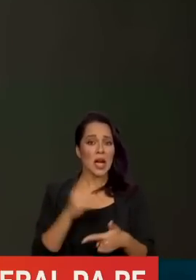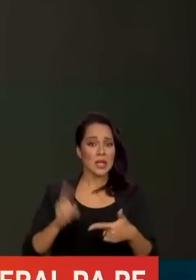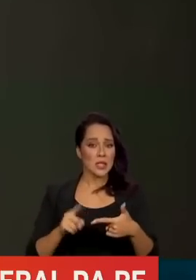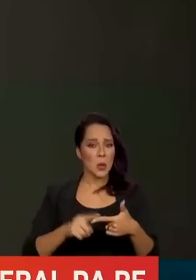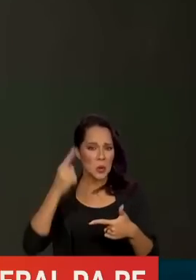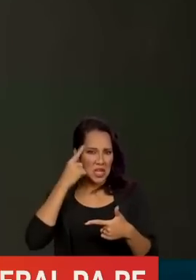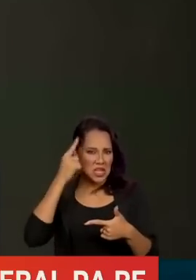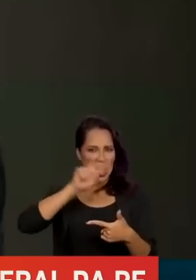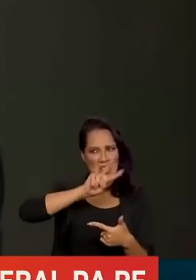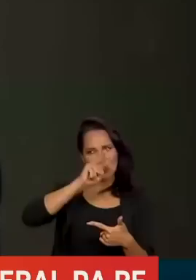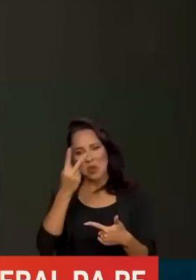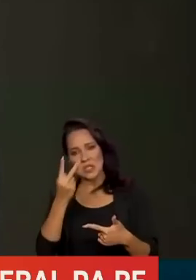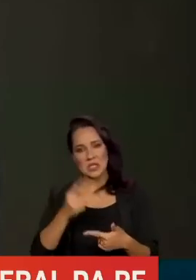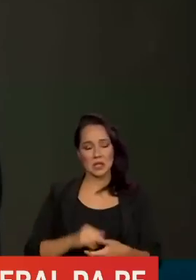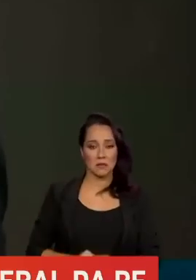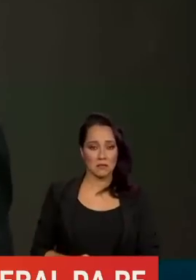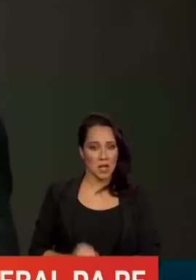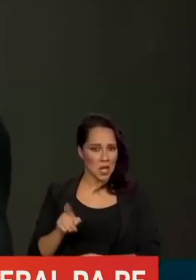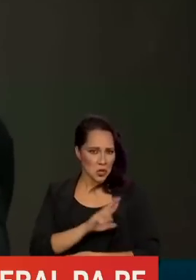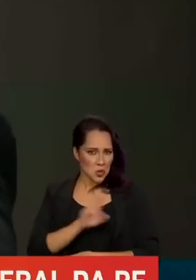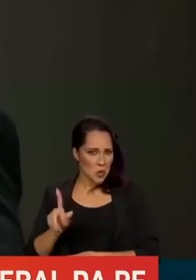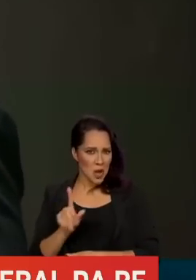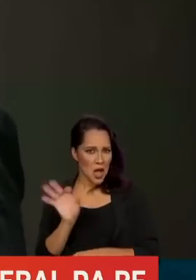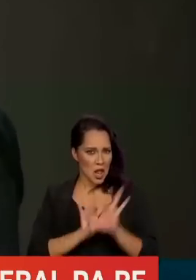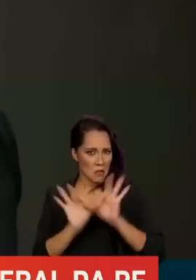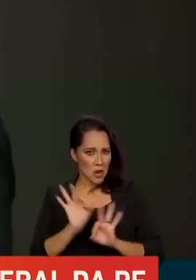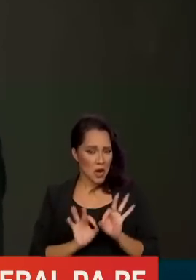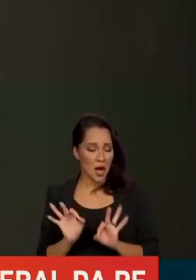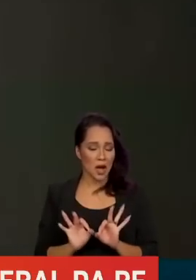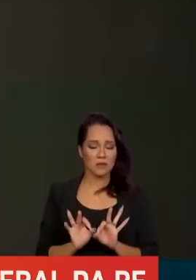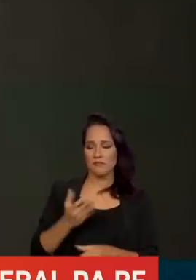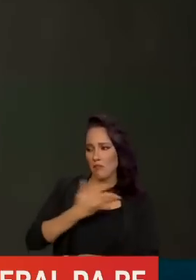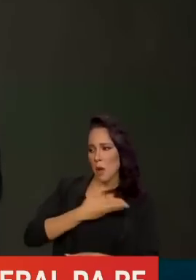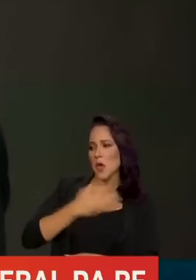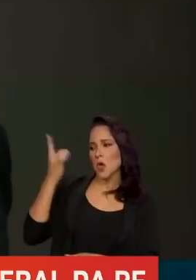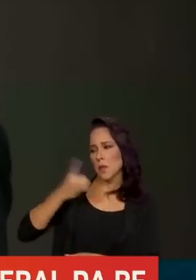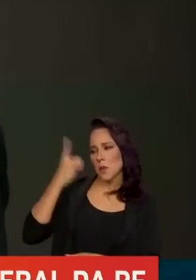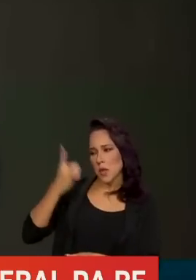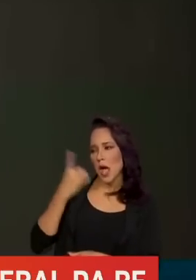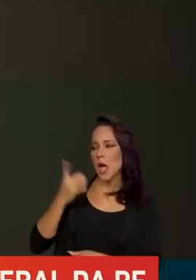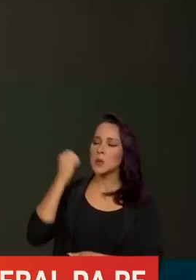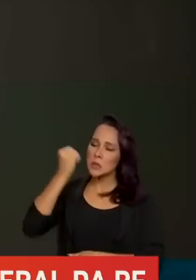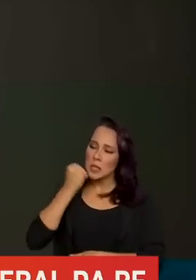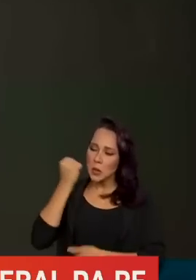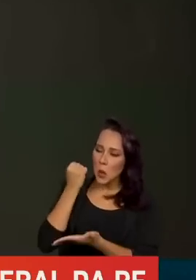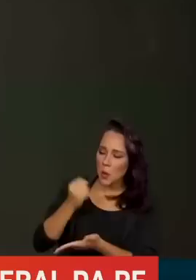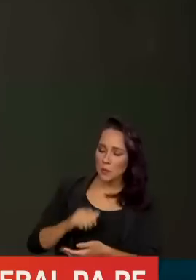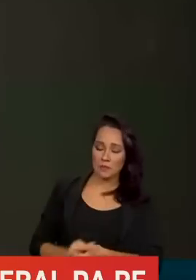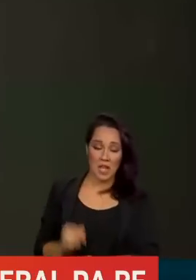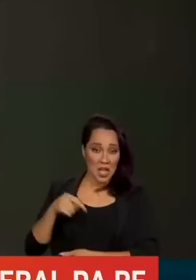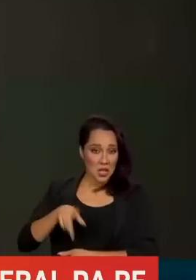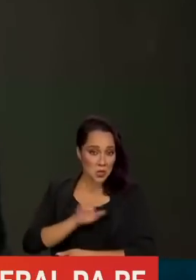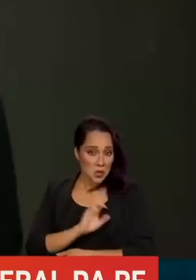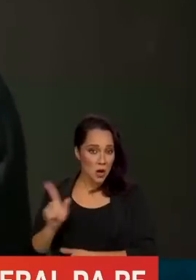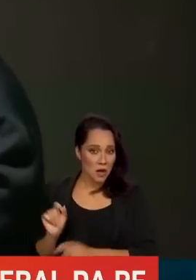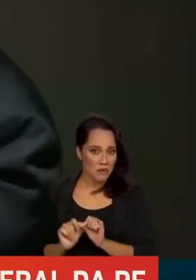ideia força isto não é feito meu amigo deputado Marcelo freixo Senador Rodolfo isto